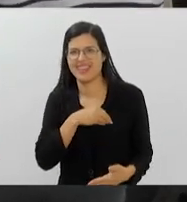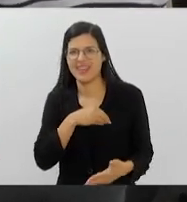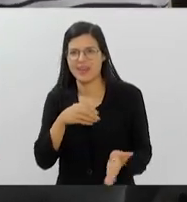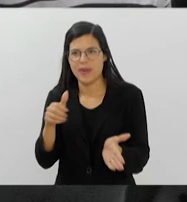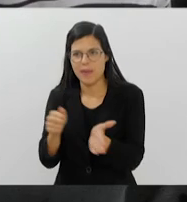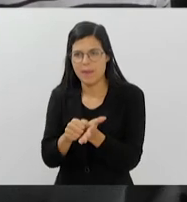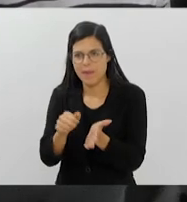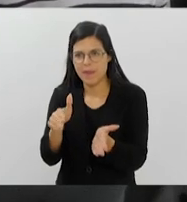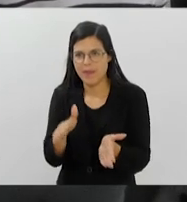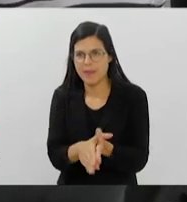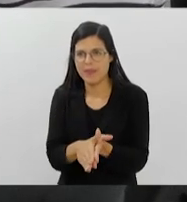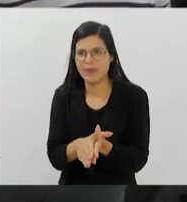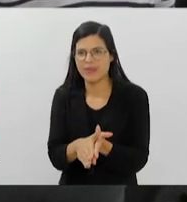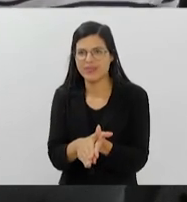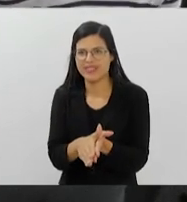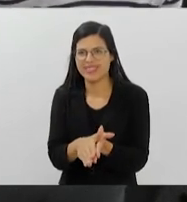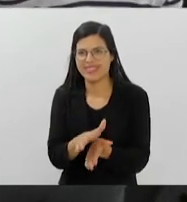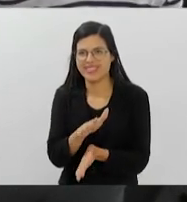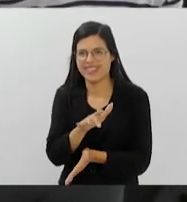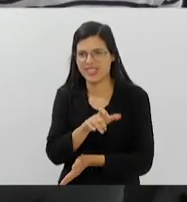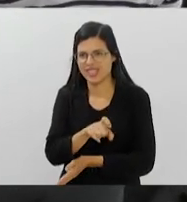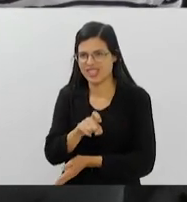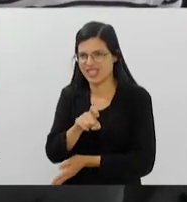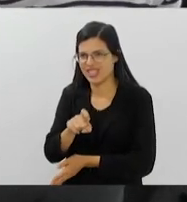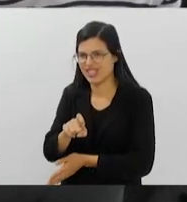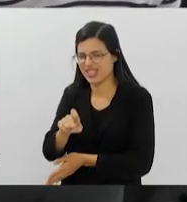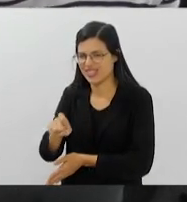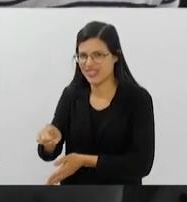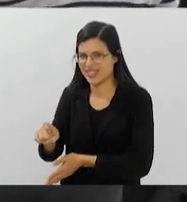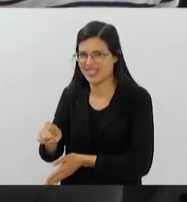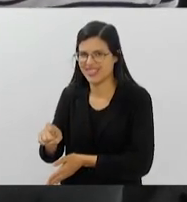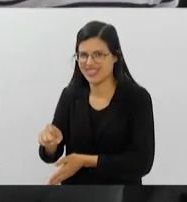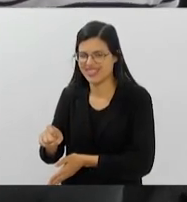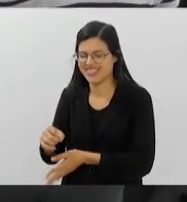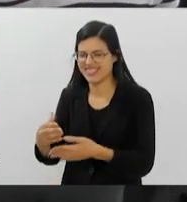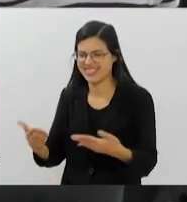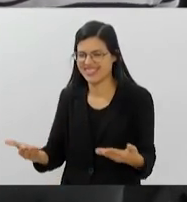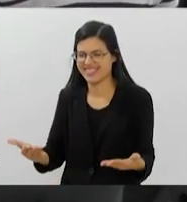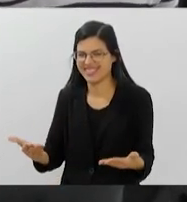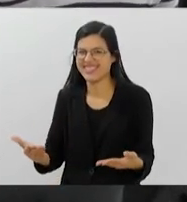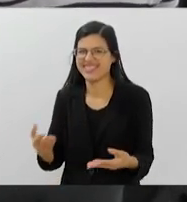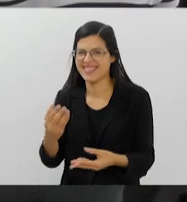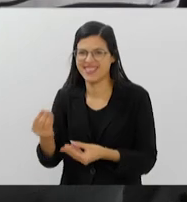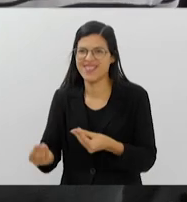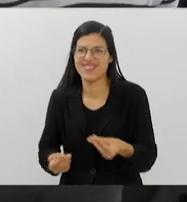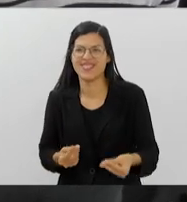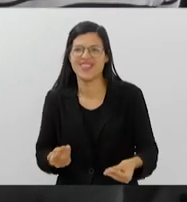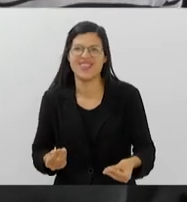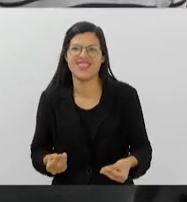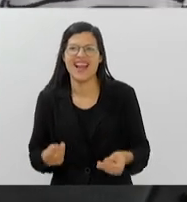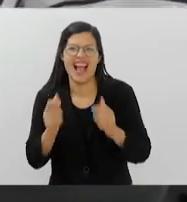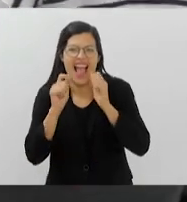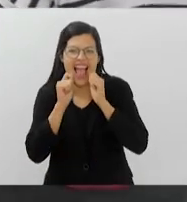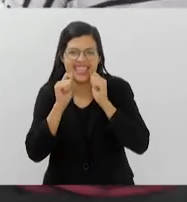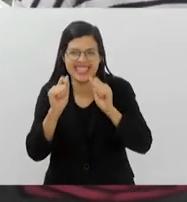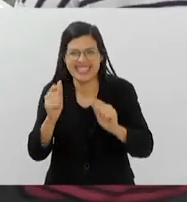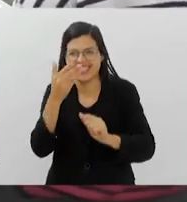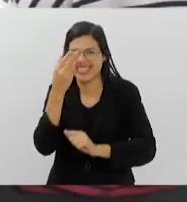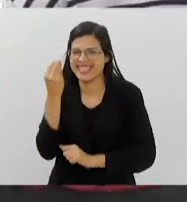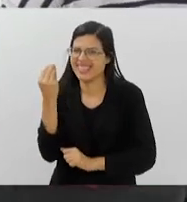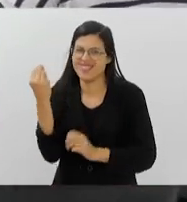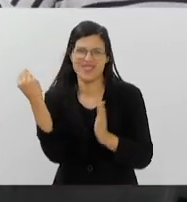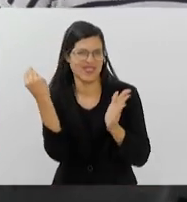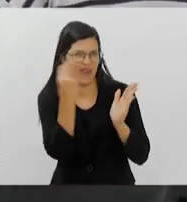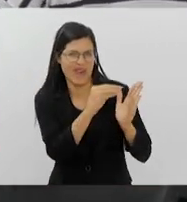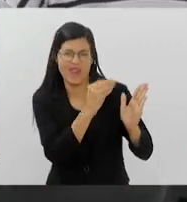de XXX. Essa é inusitada. A assessoria esqueceu de botar quantas o